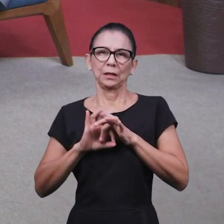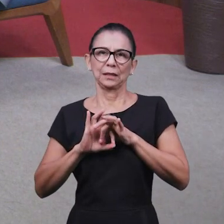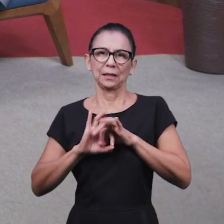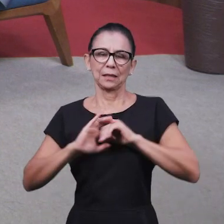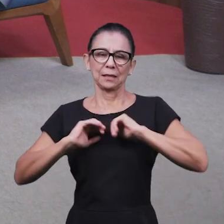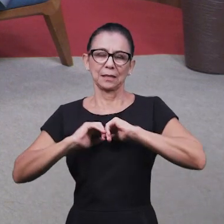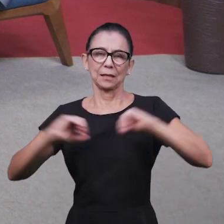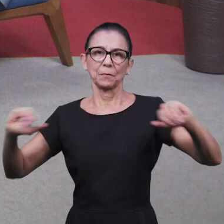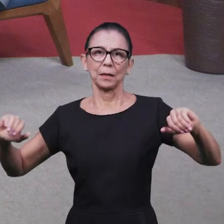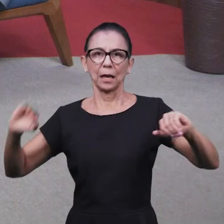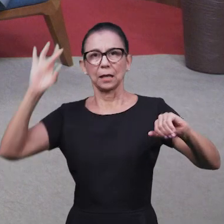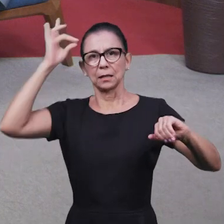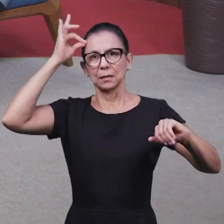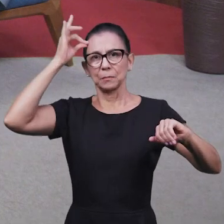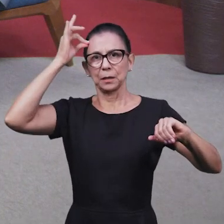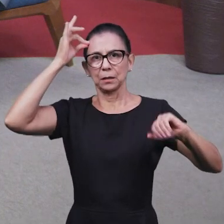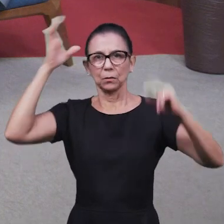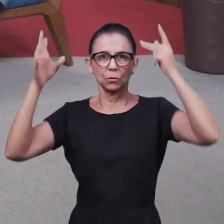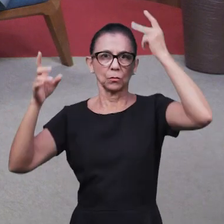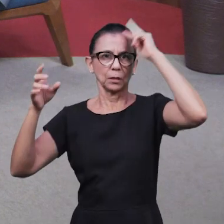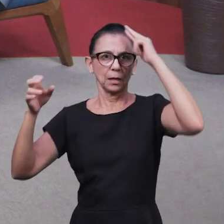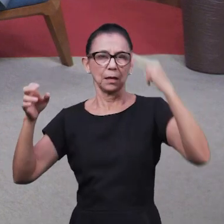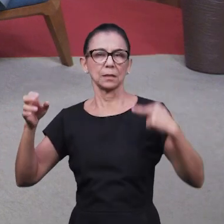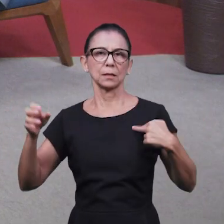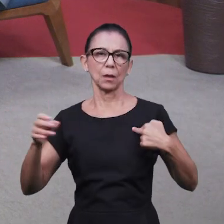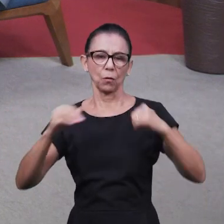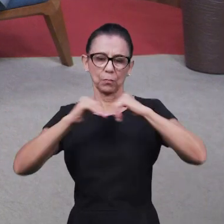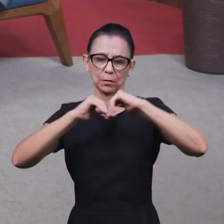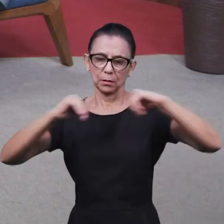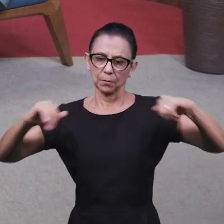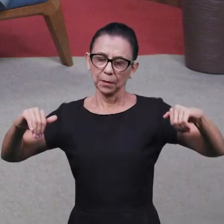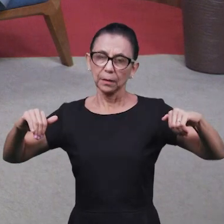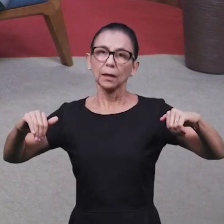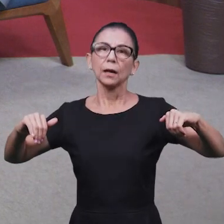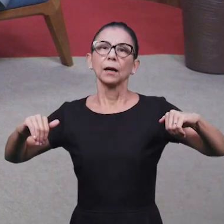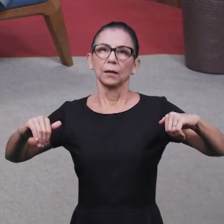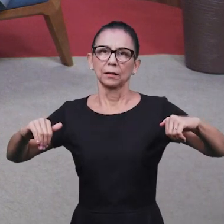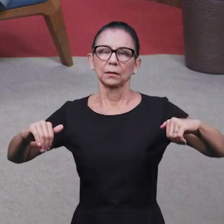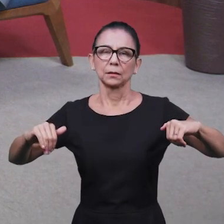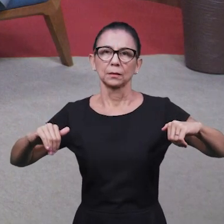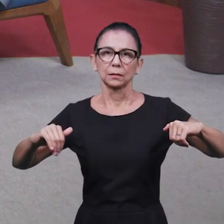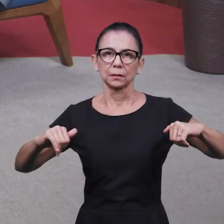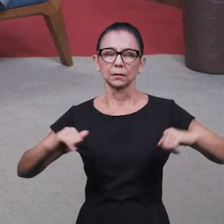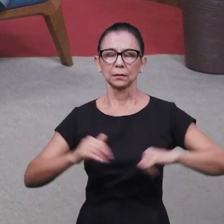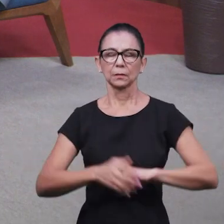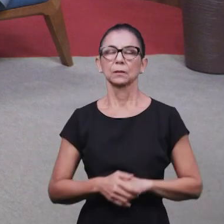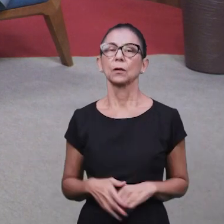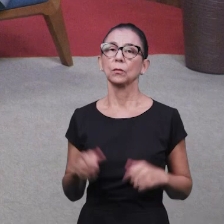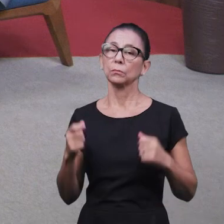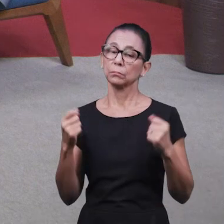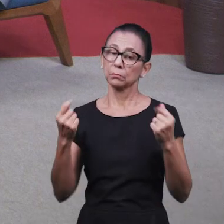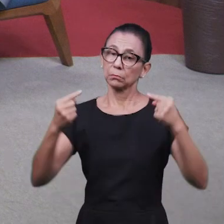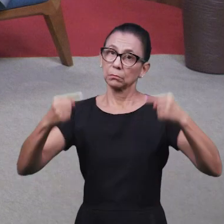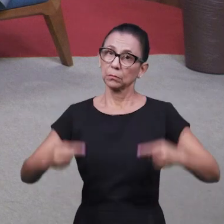Espírito é Espírito. O Senhor Jesus falou isso uma vez para Nicodemos. Então é preciso, portanto, ter muito cuidado com esse tipo de oposição nessa última